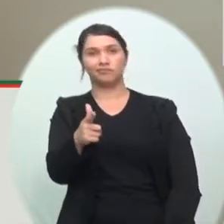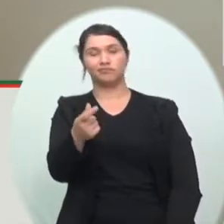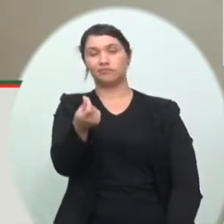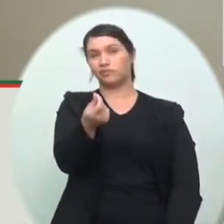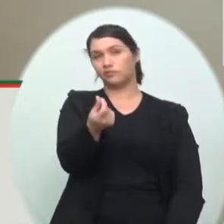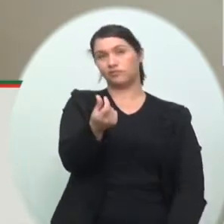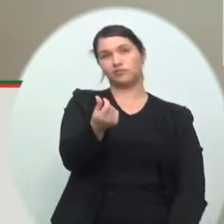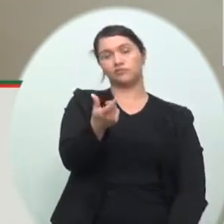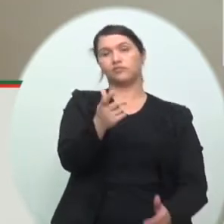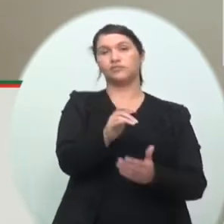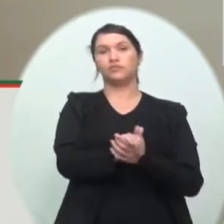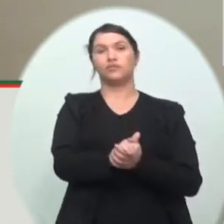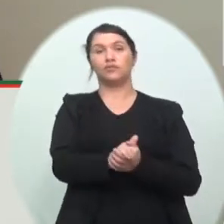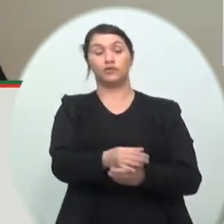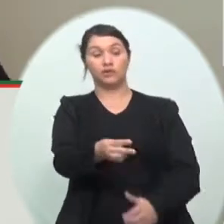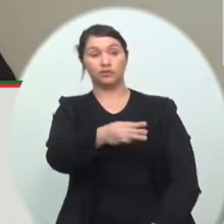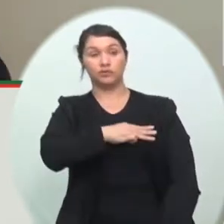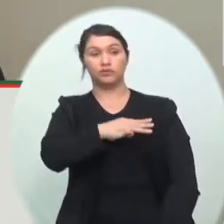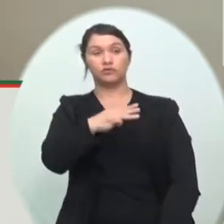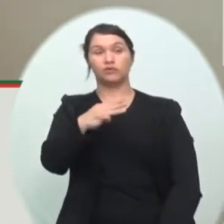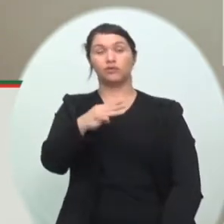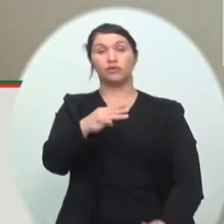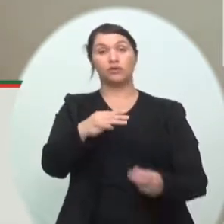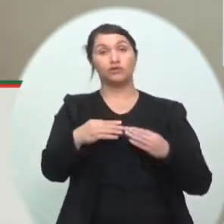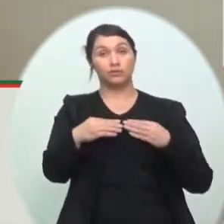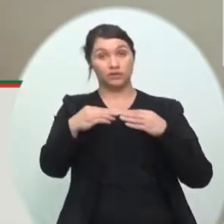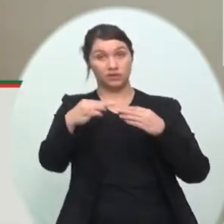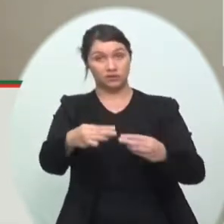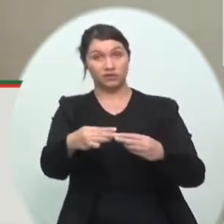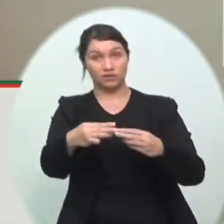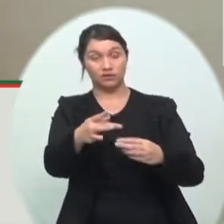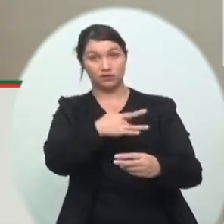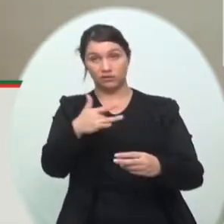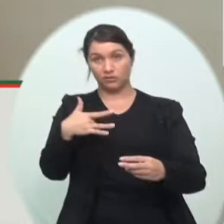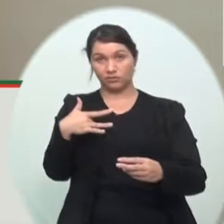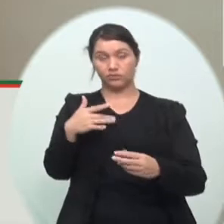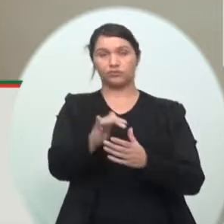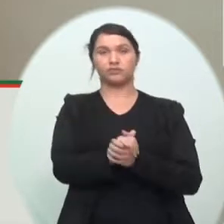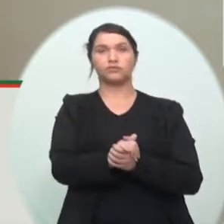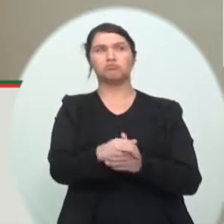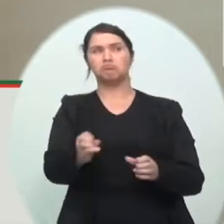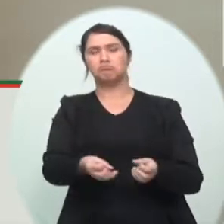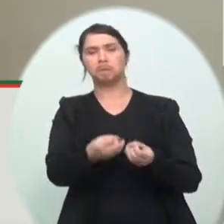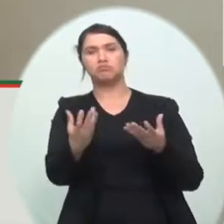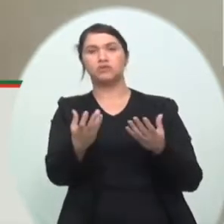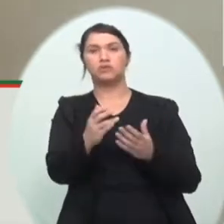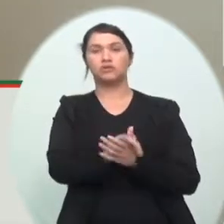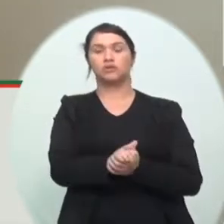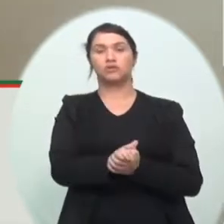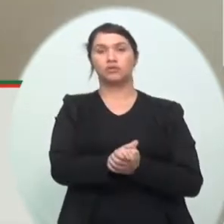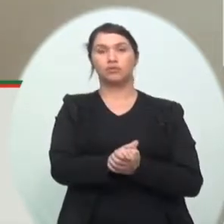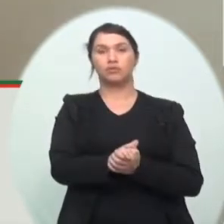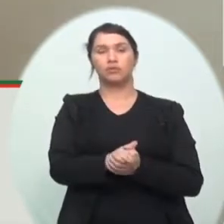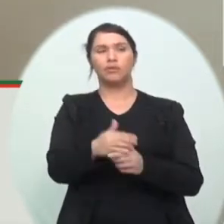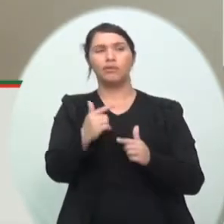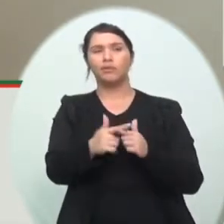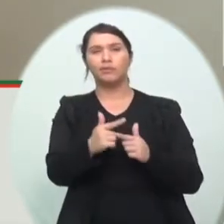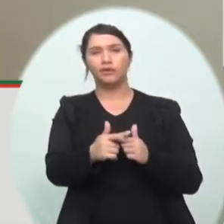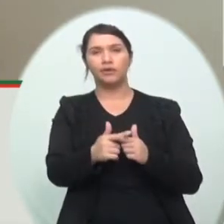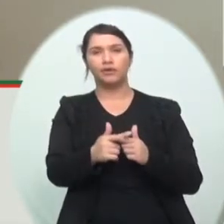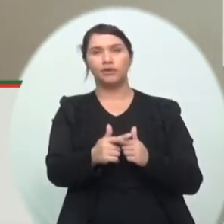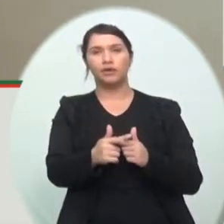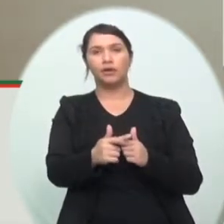sendo repassado à Secretaria do Município, com um valor de um percentual é para compra de